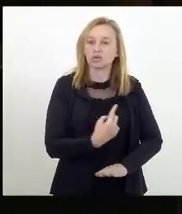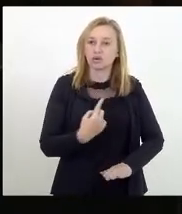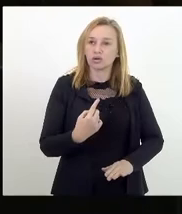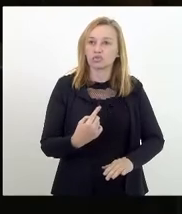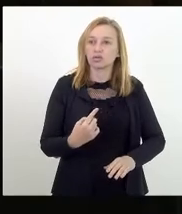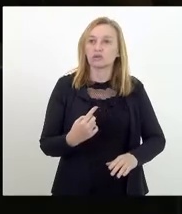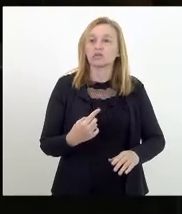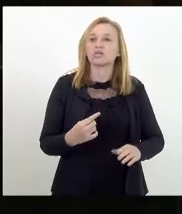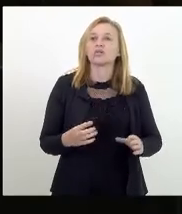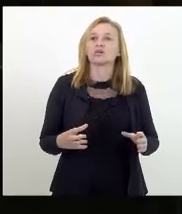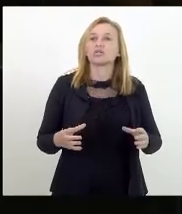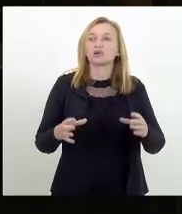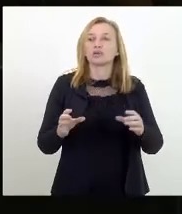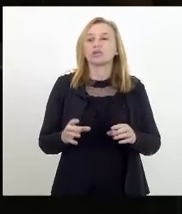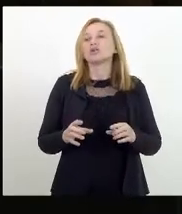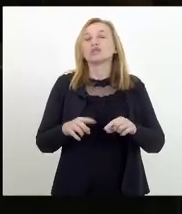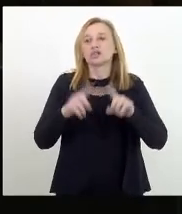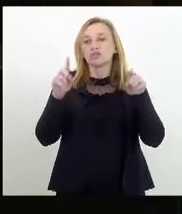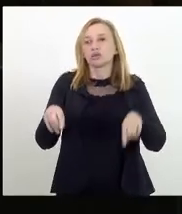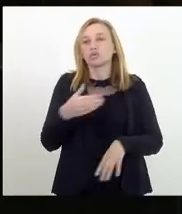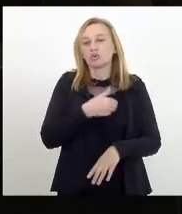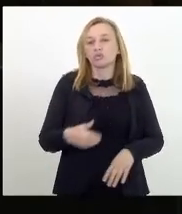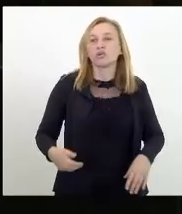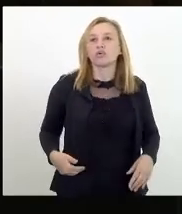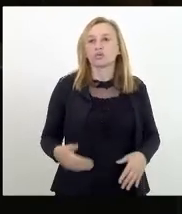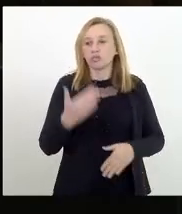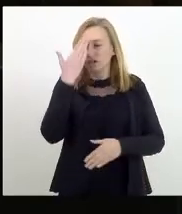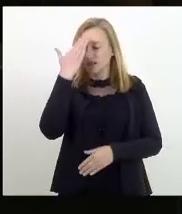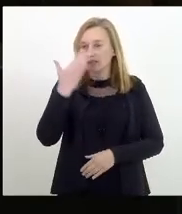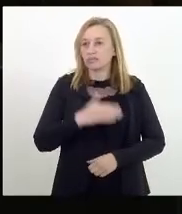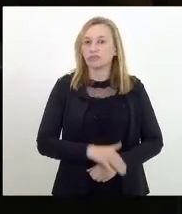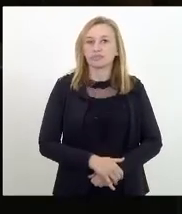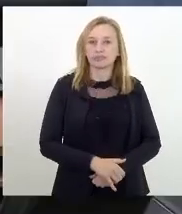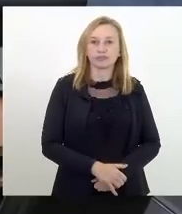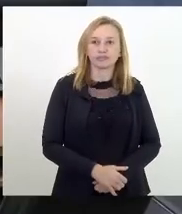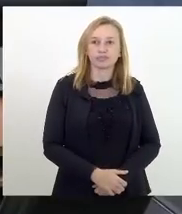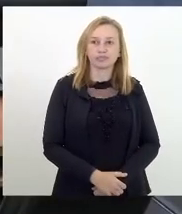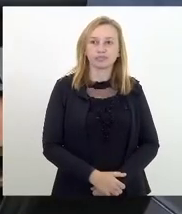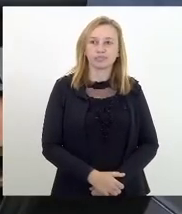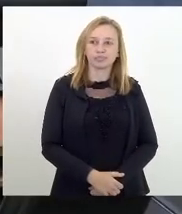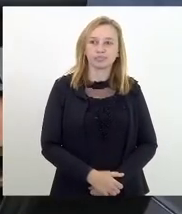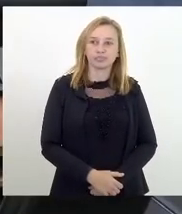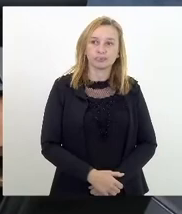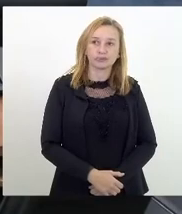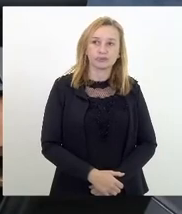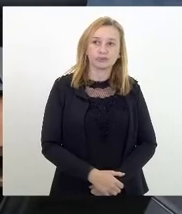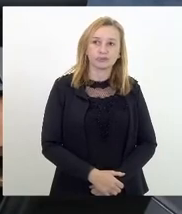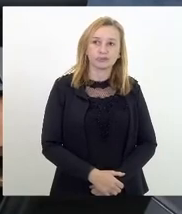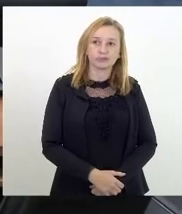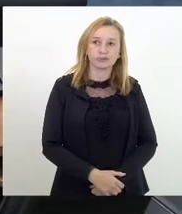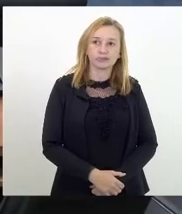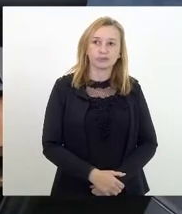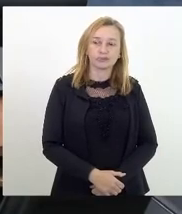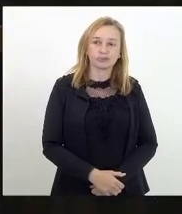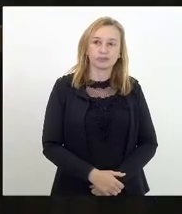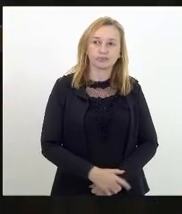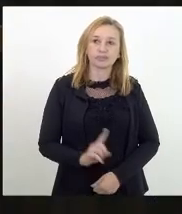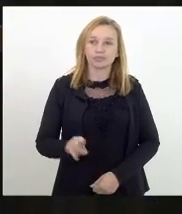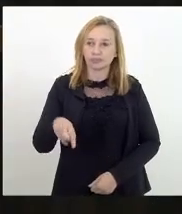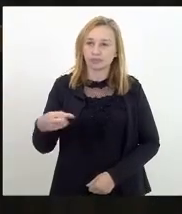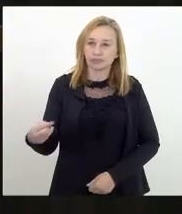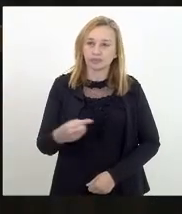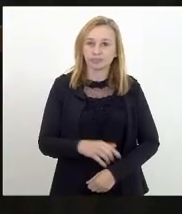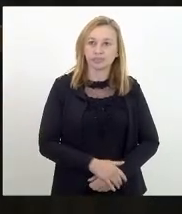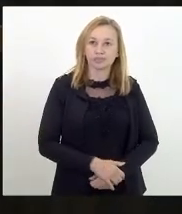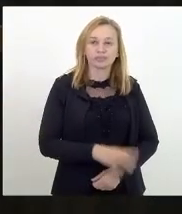segurança pública e prol dos nossos servidores Muito obrigado eu nem demorei aqui no próximo